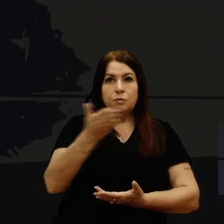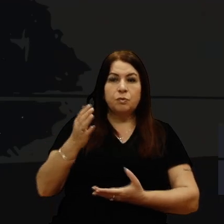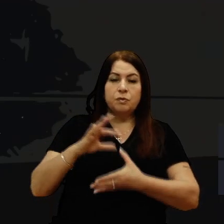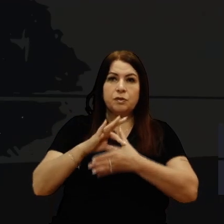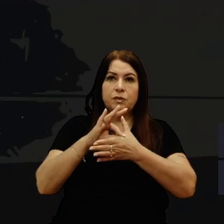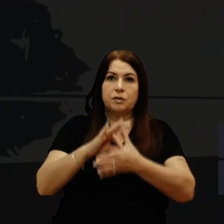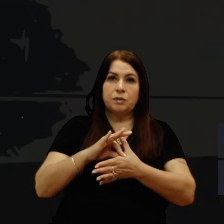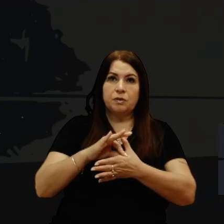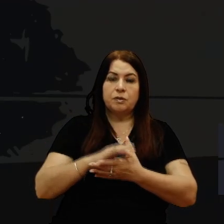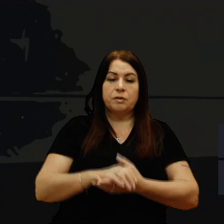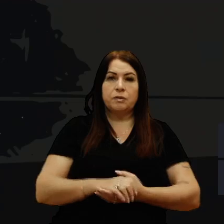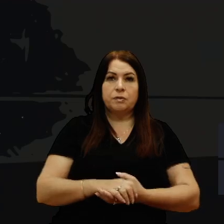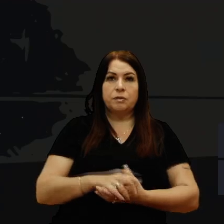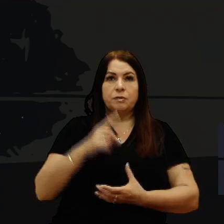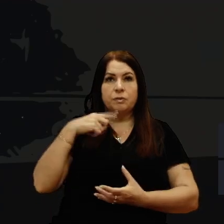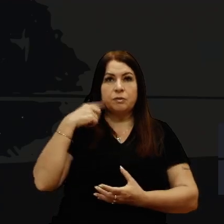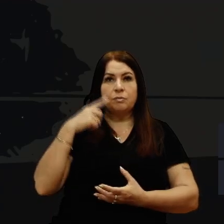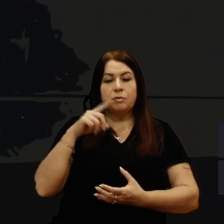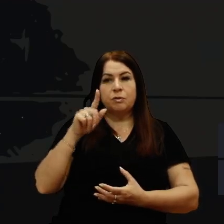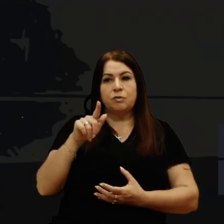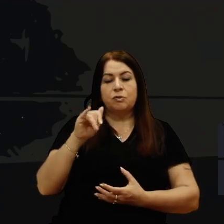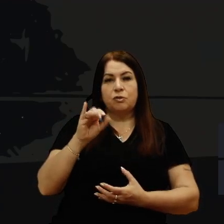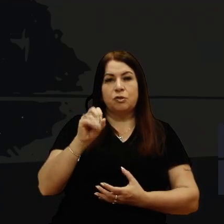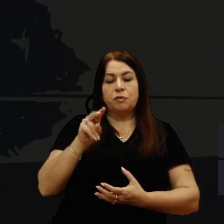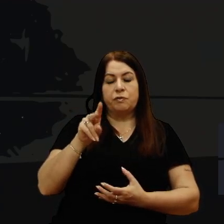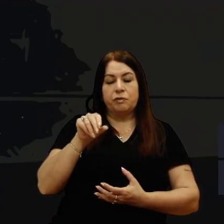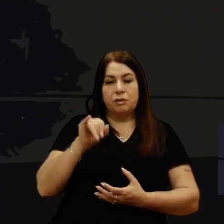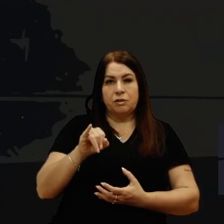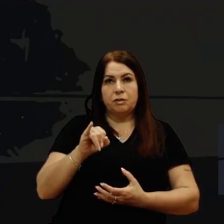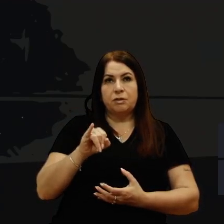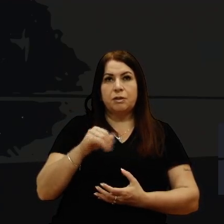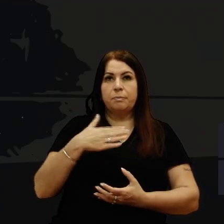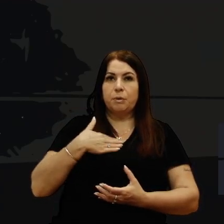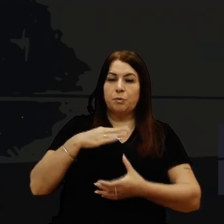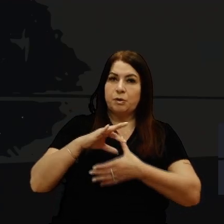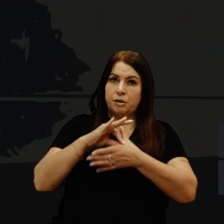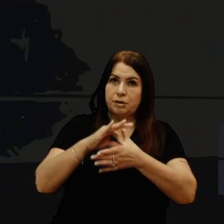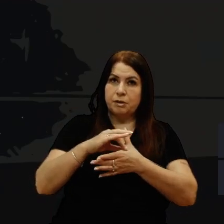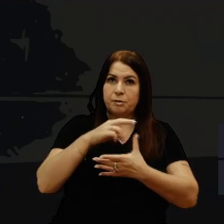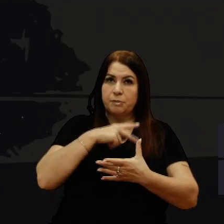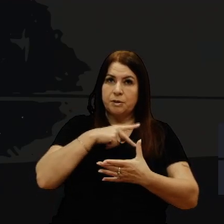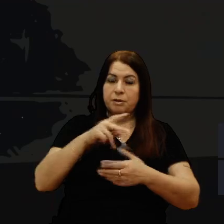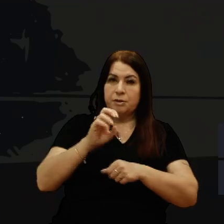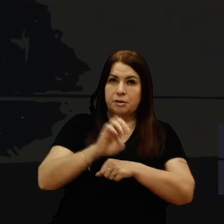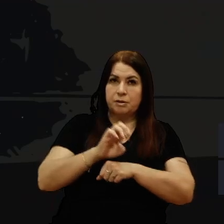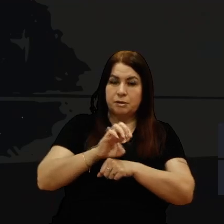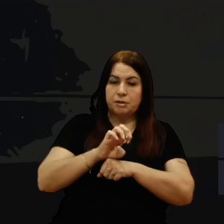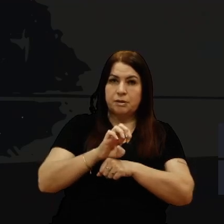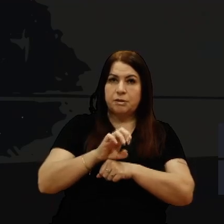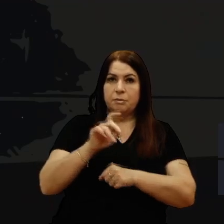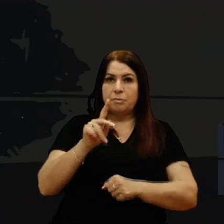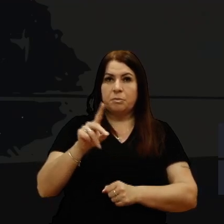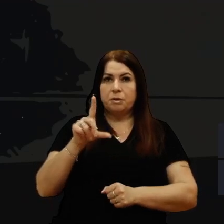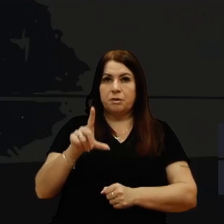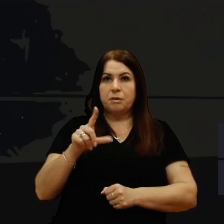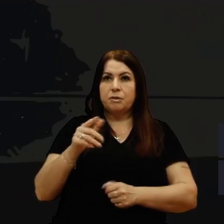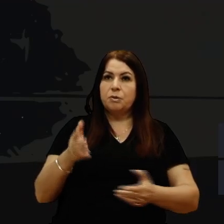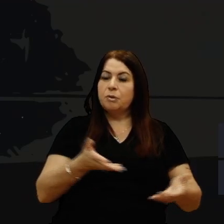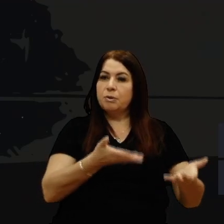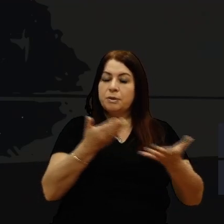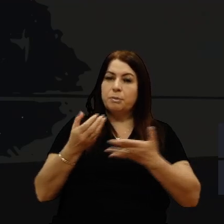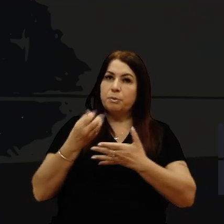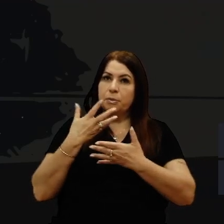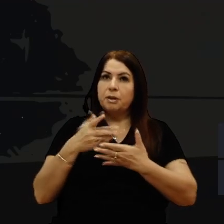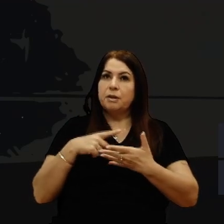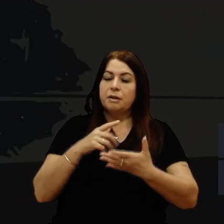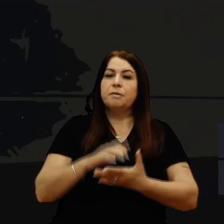lideranças, o deputado Giovanni Cherini, o meu líder, né, presidente estadual do PL, o qual me recebeu muito bem lá,